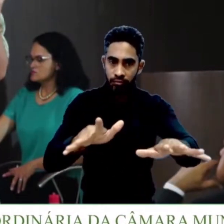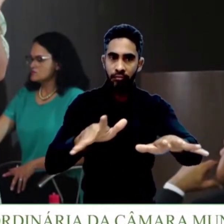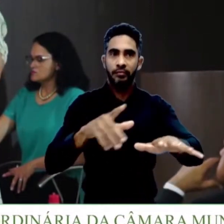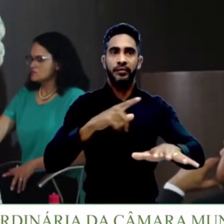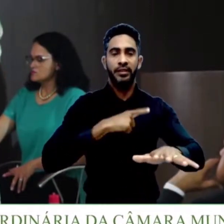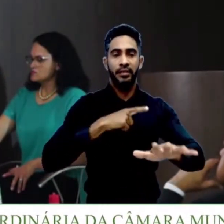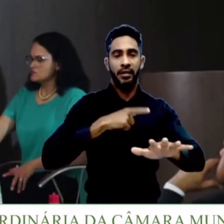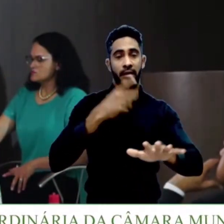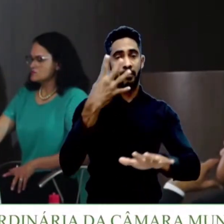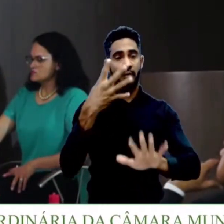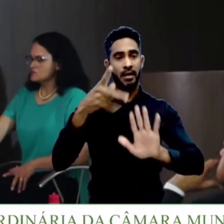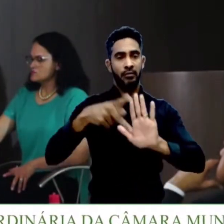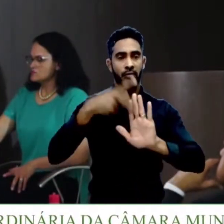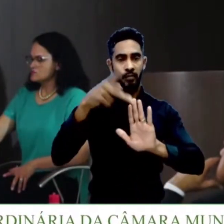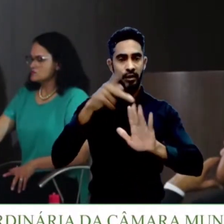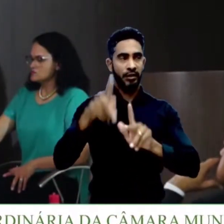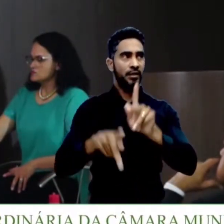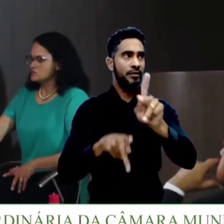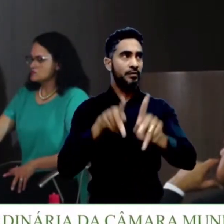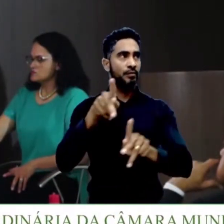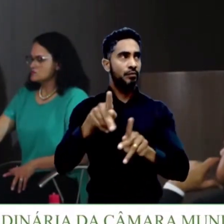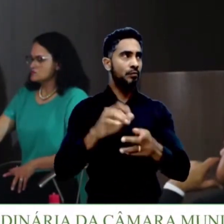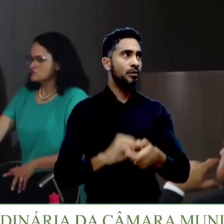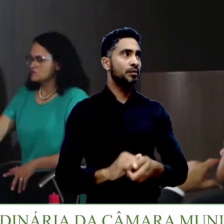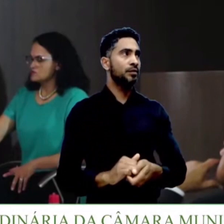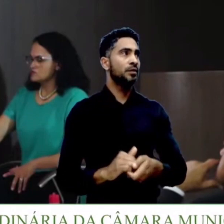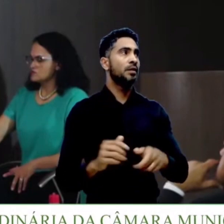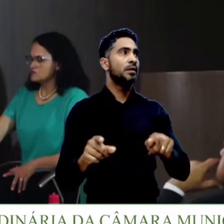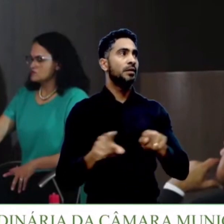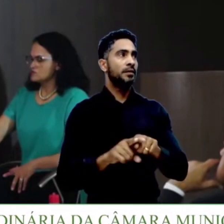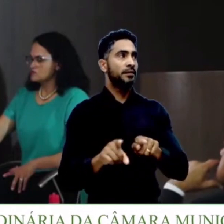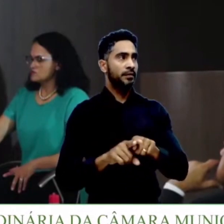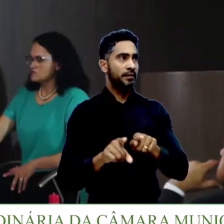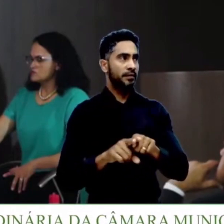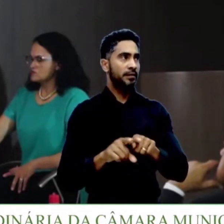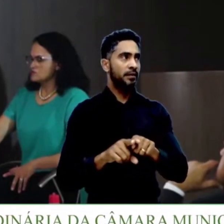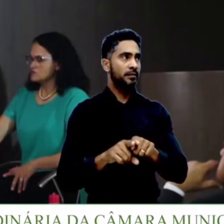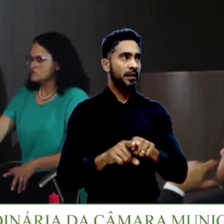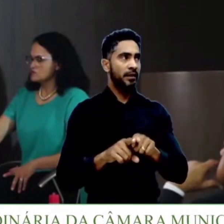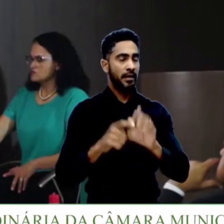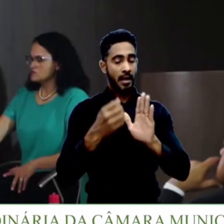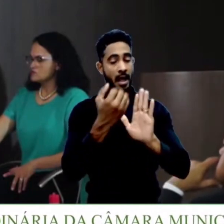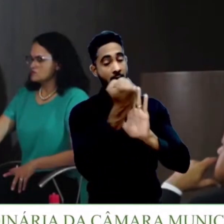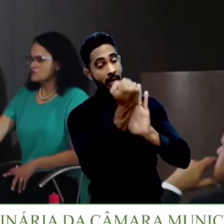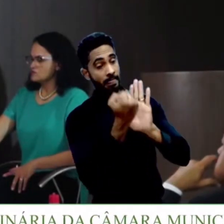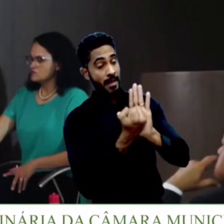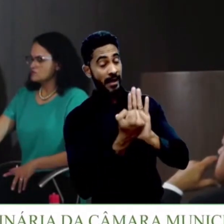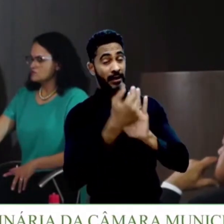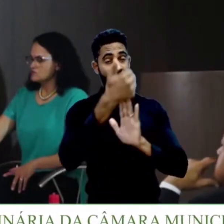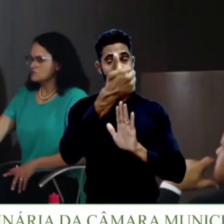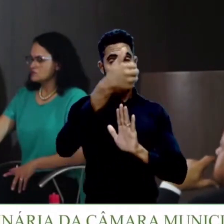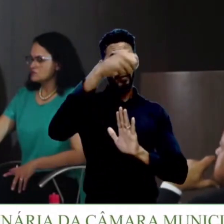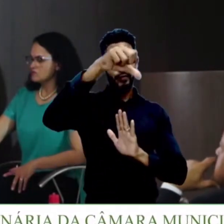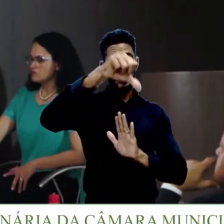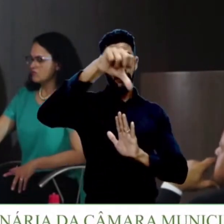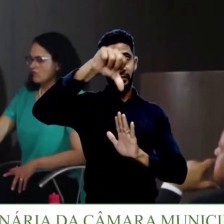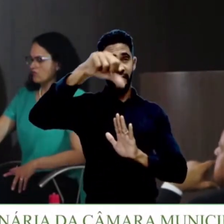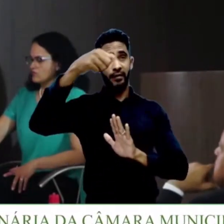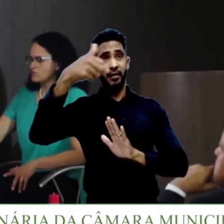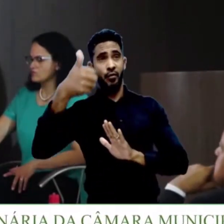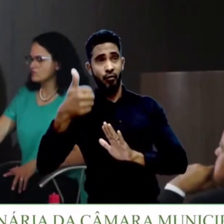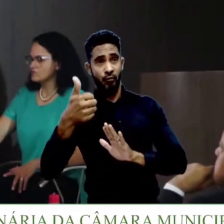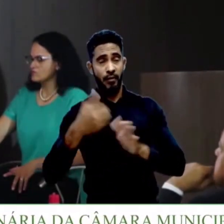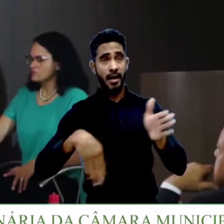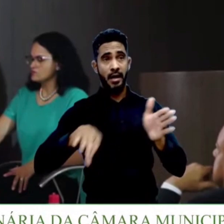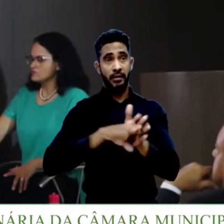4 projetos públicos. A partir da última década do século passado, 1991, até a primeira